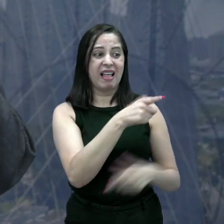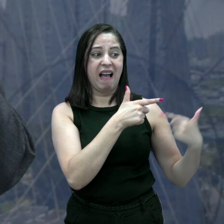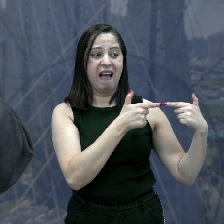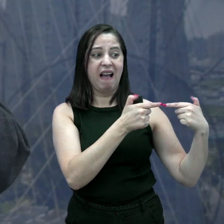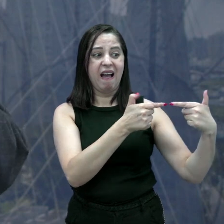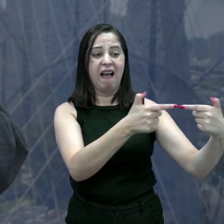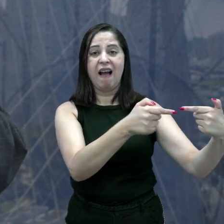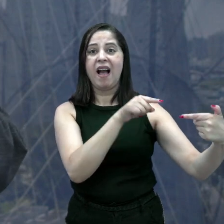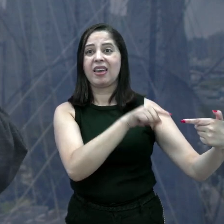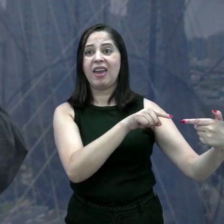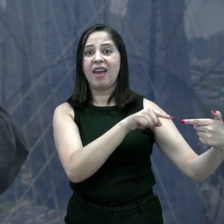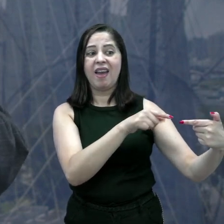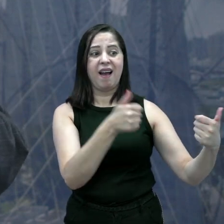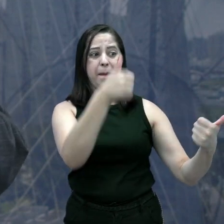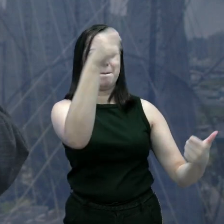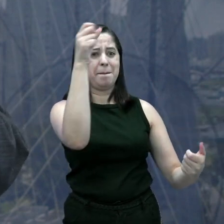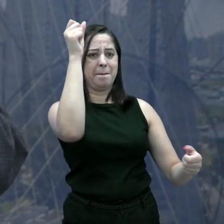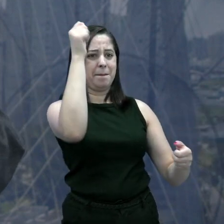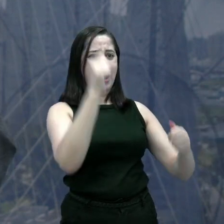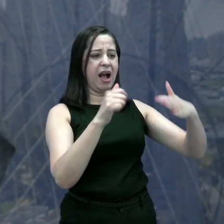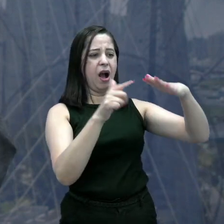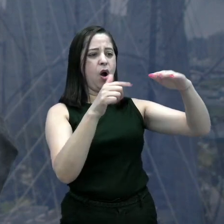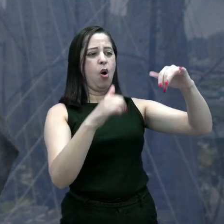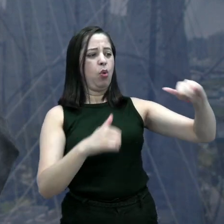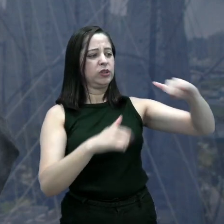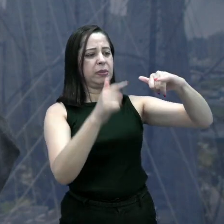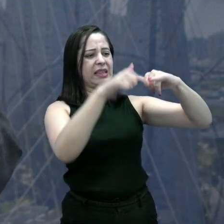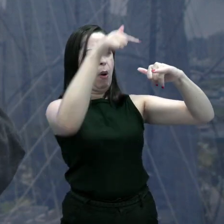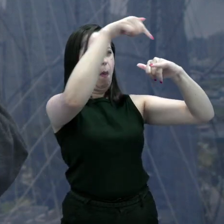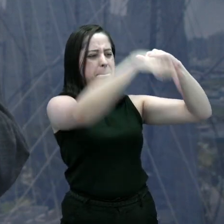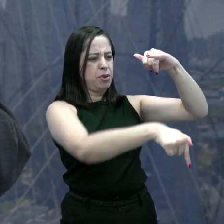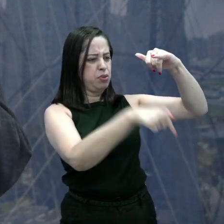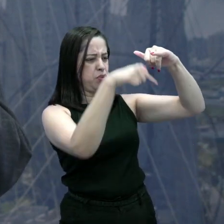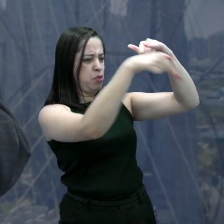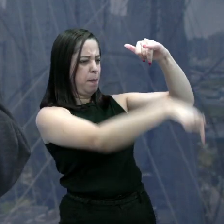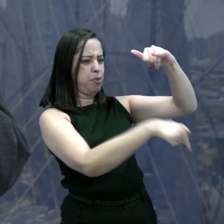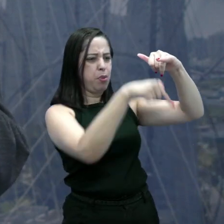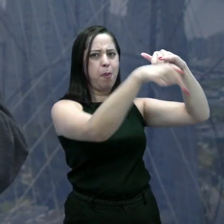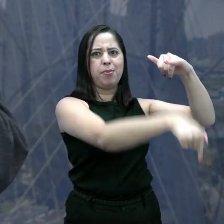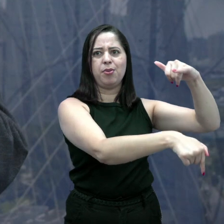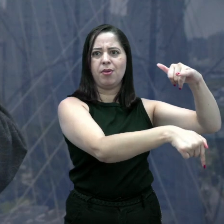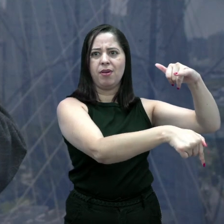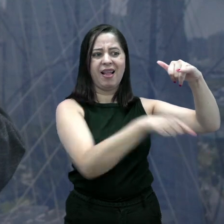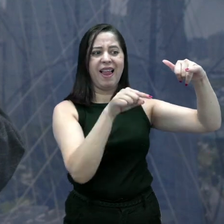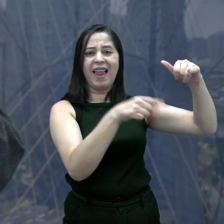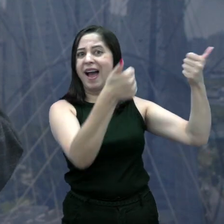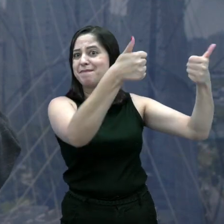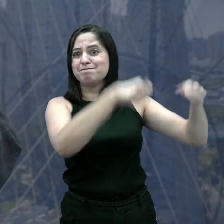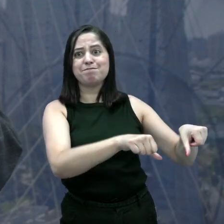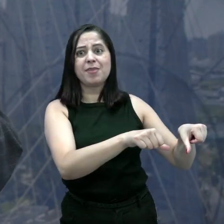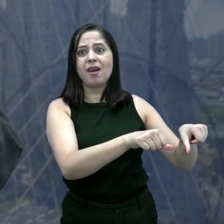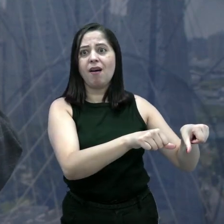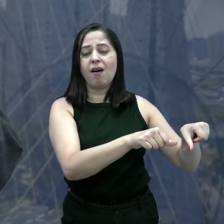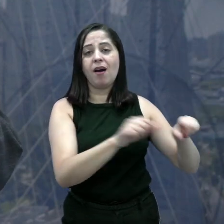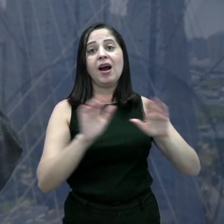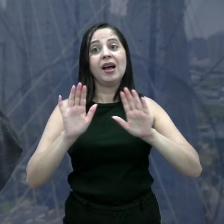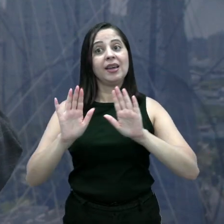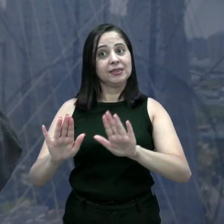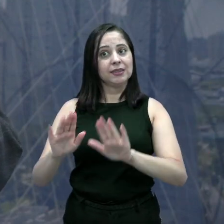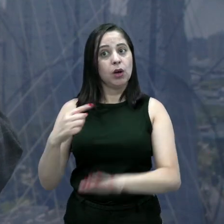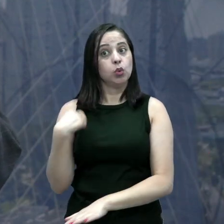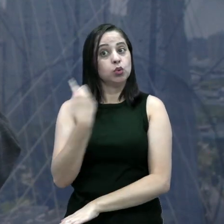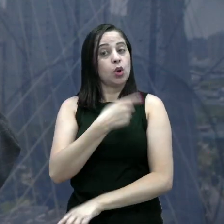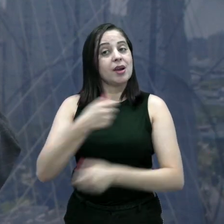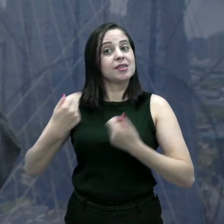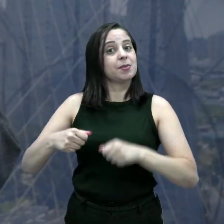casa, explodindo um hospital com criança. Então, a gente precisa usar esse capital humano e social para